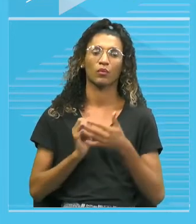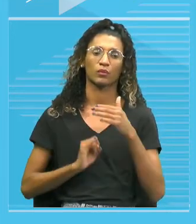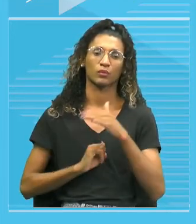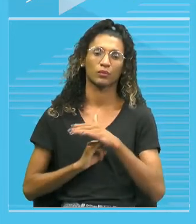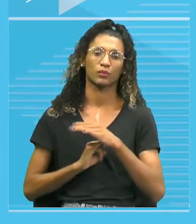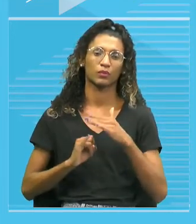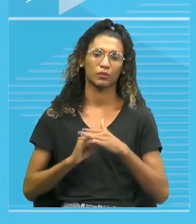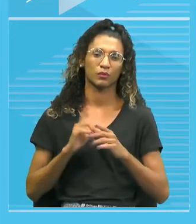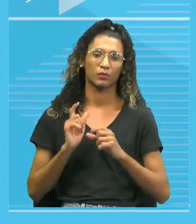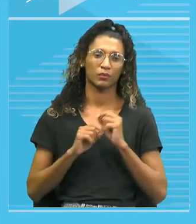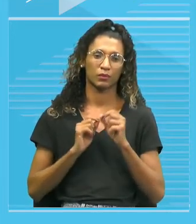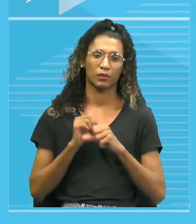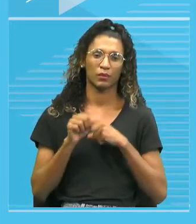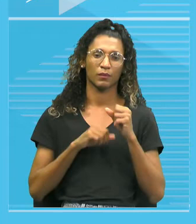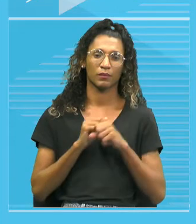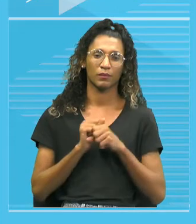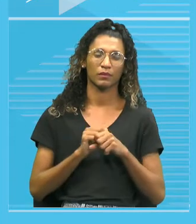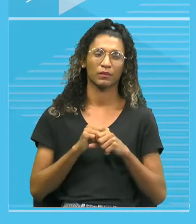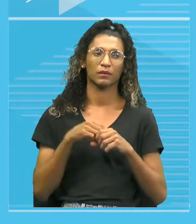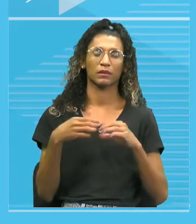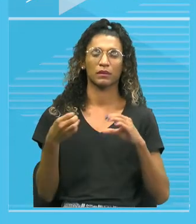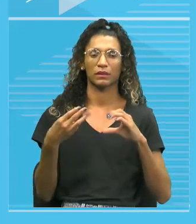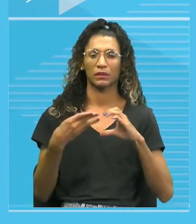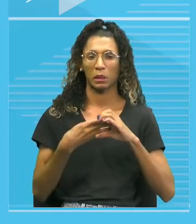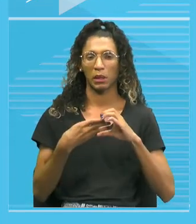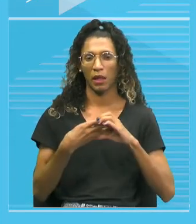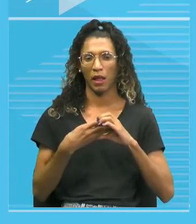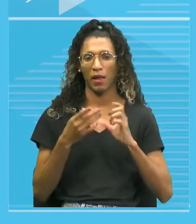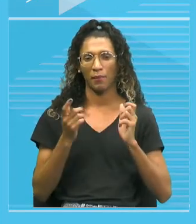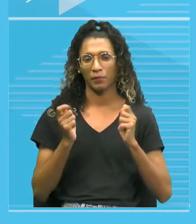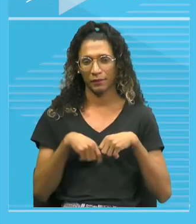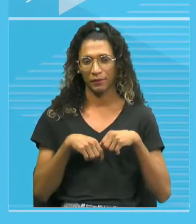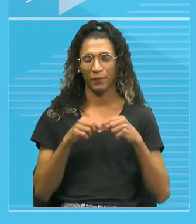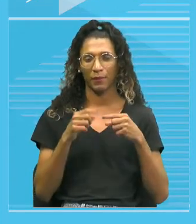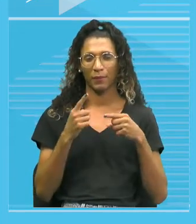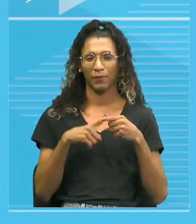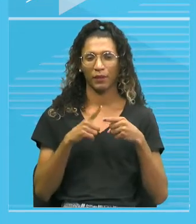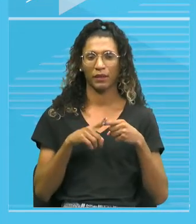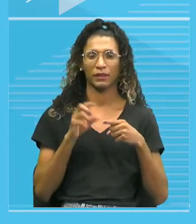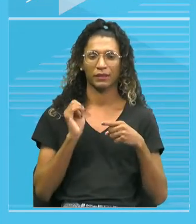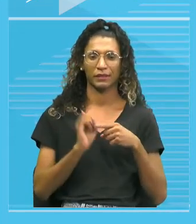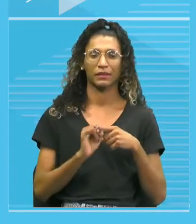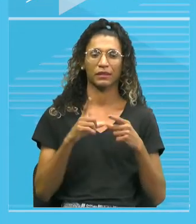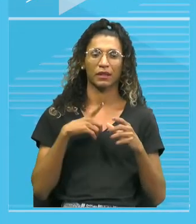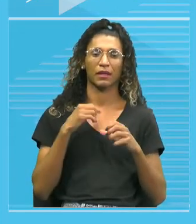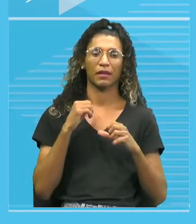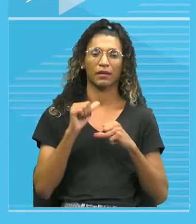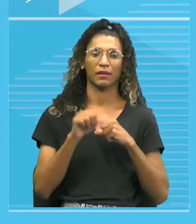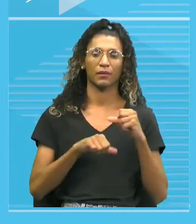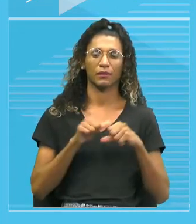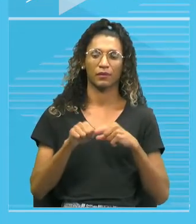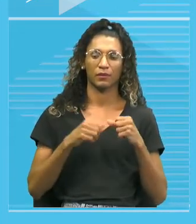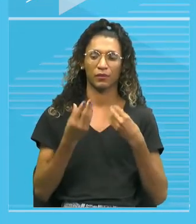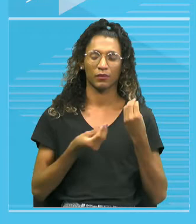sua operação normal. Quando a mudança tem caráter deletério, quer dizer,